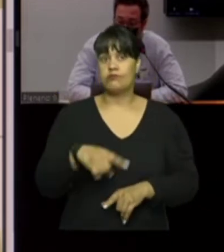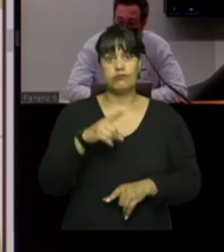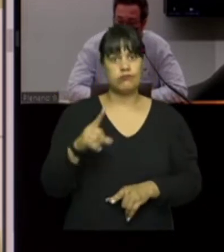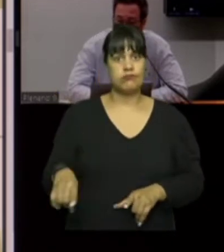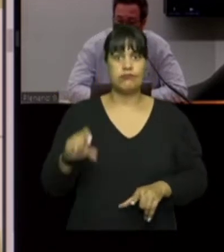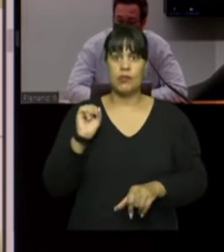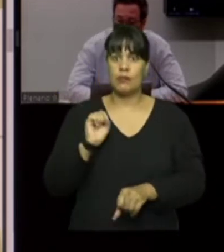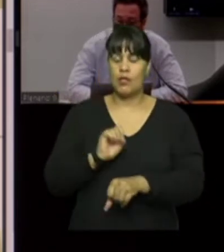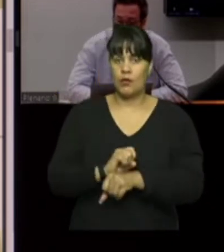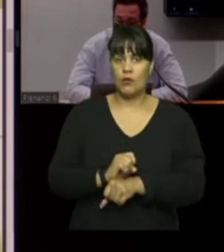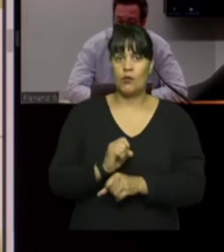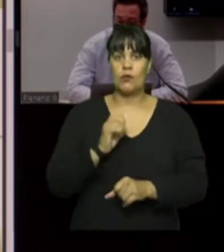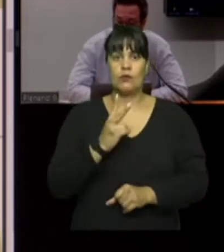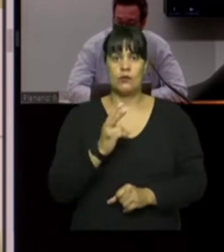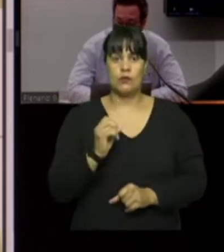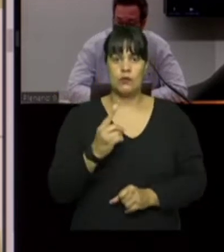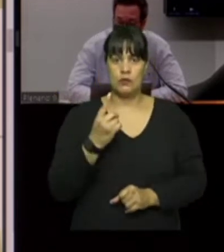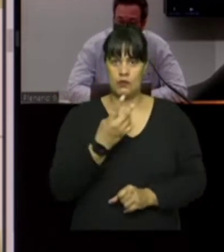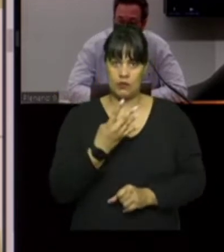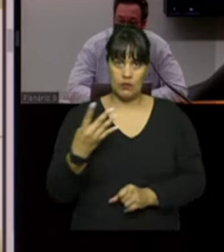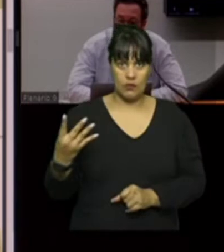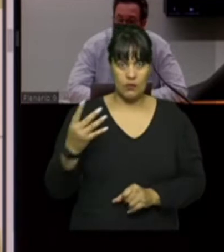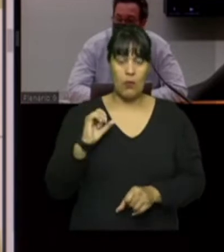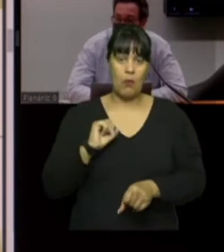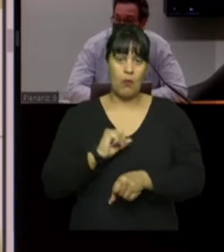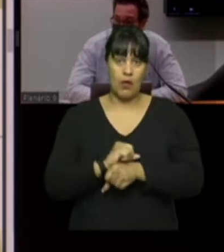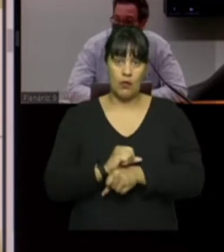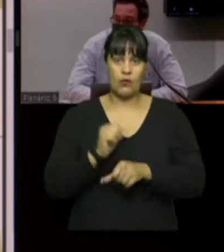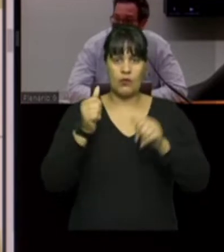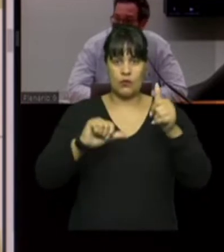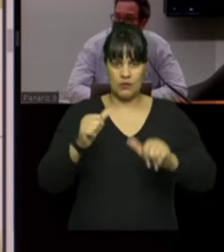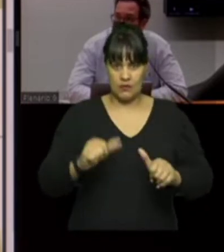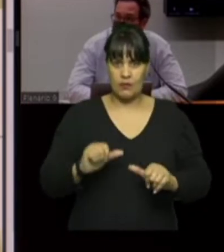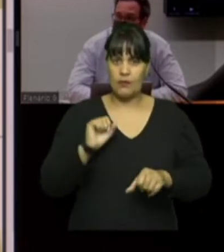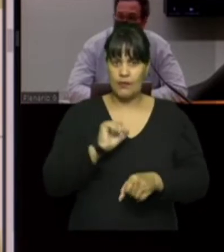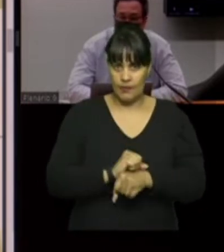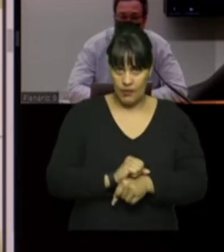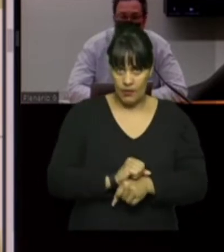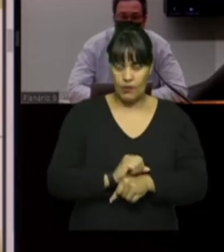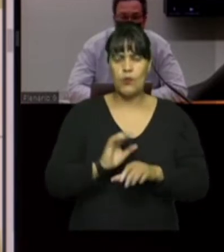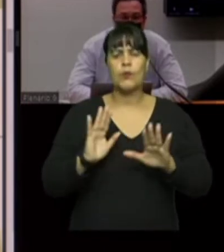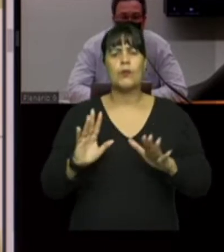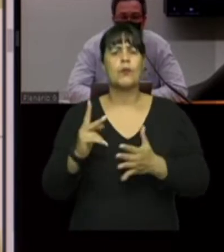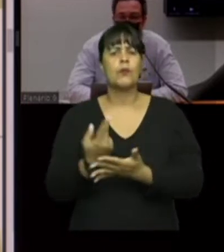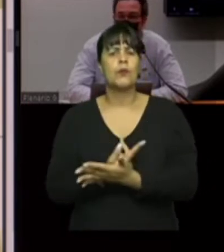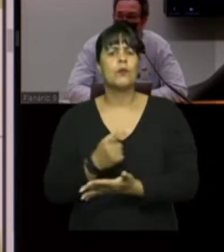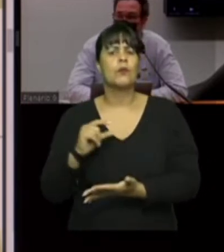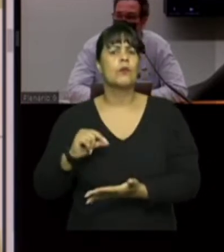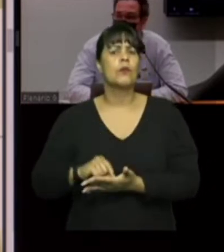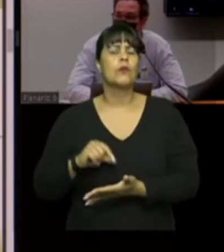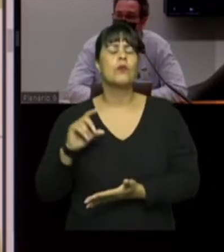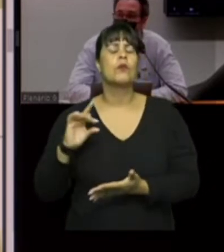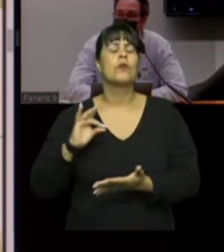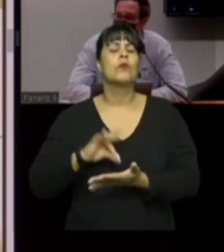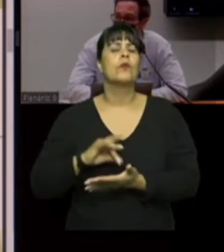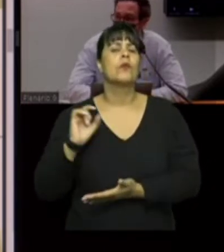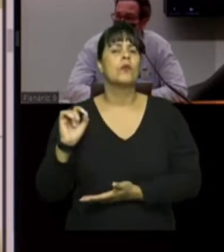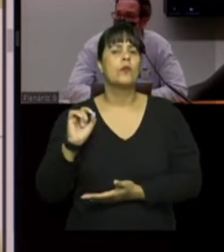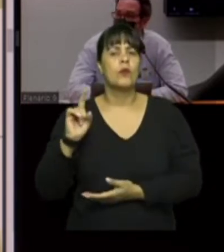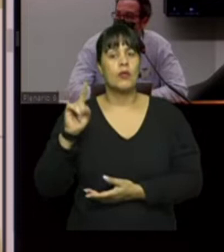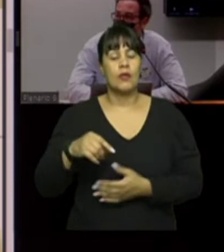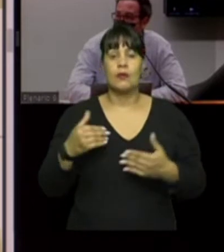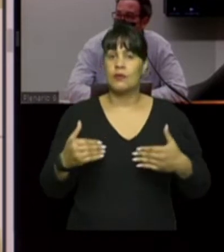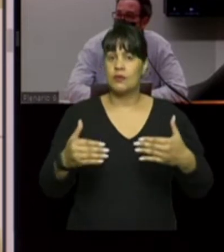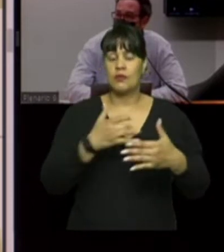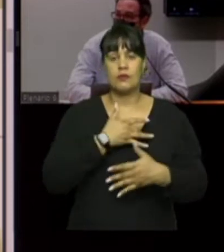também no ano de 2014. Então, na prática, o que isso representa, deputada? Representa que o Ministério da Saúde desconhece a realidade